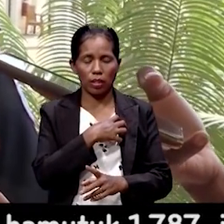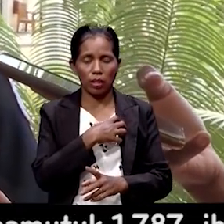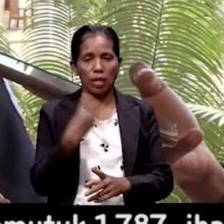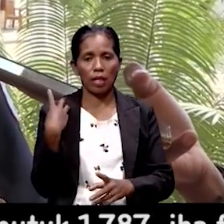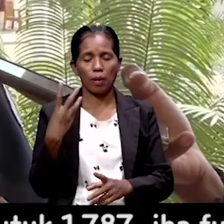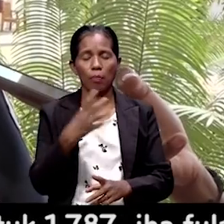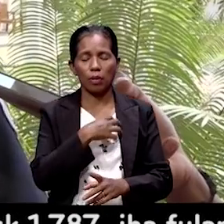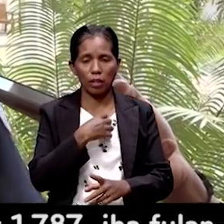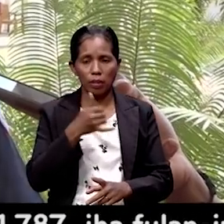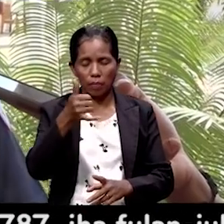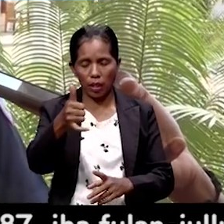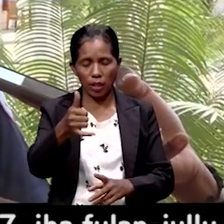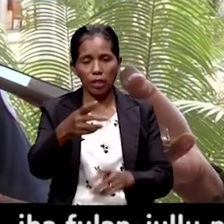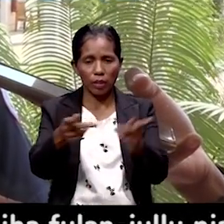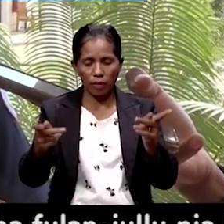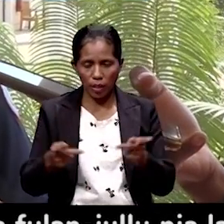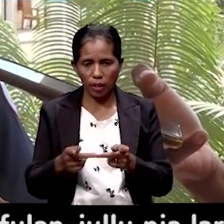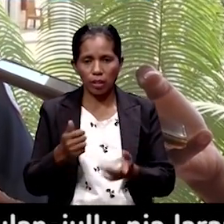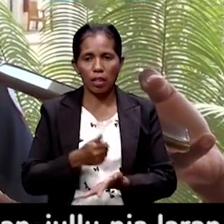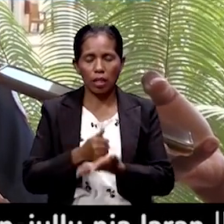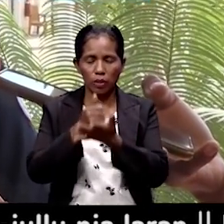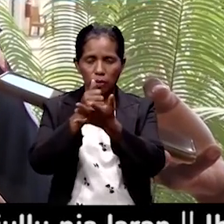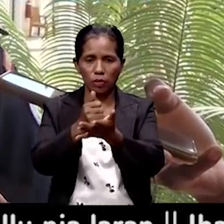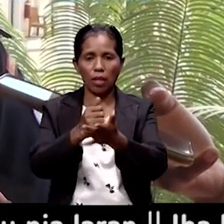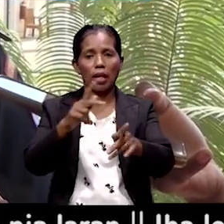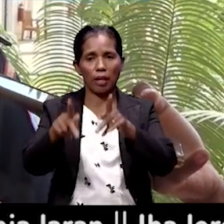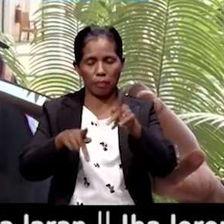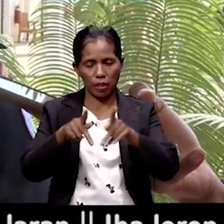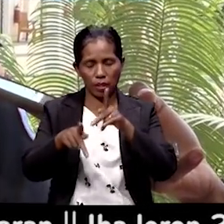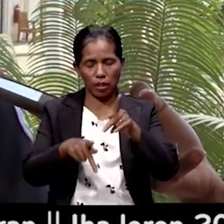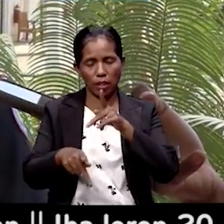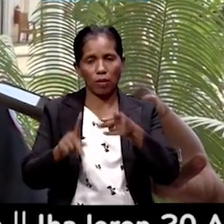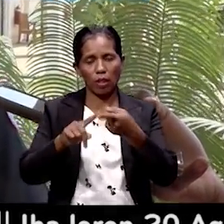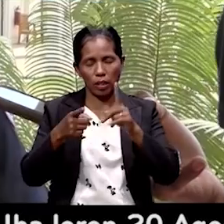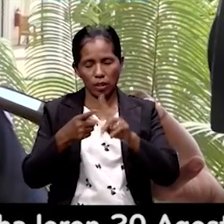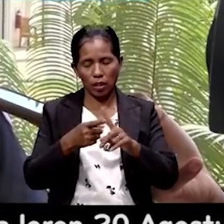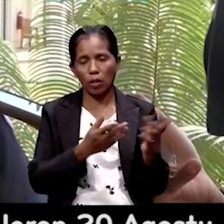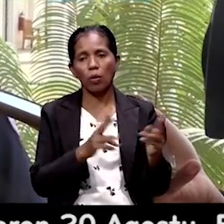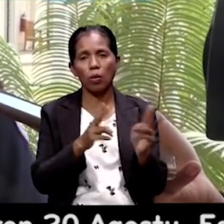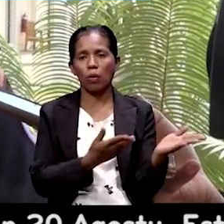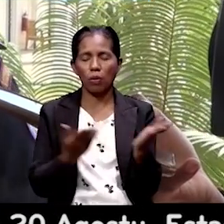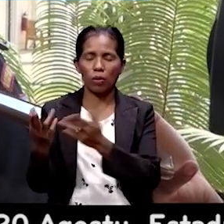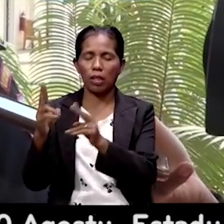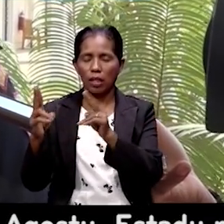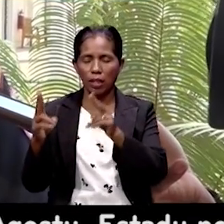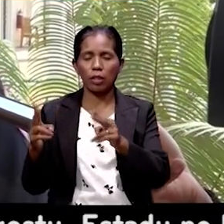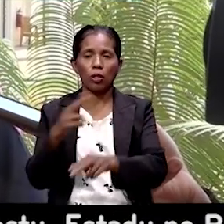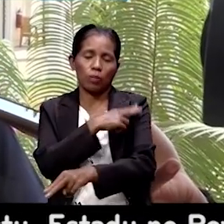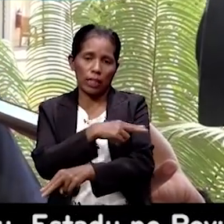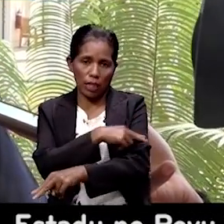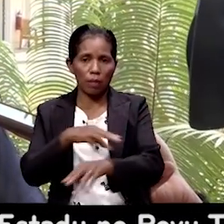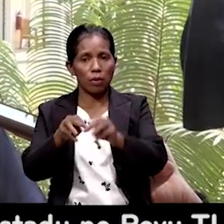Fatin, Sira Apoio Queiras, e tenha mau ali Serné, e Lori evacuou Queiras para o hospital do município Hainaru. E ralo